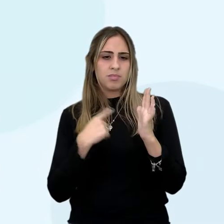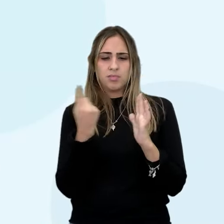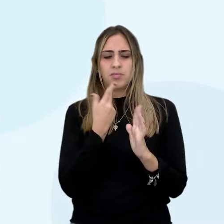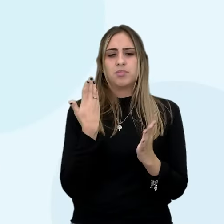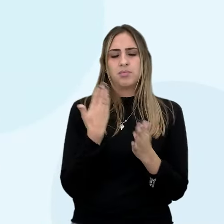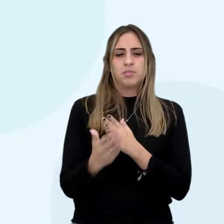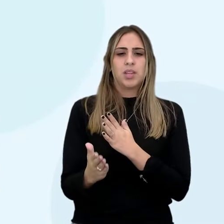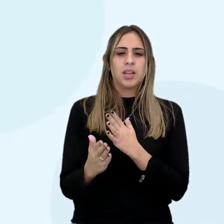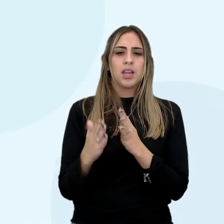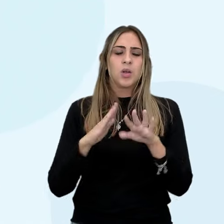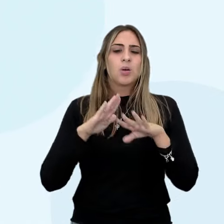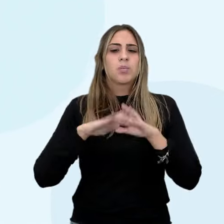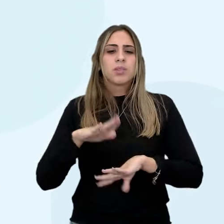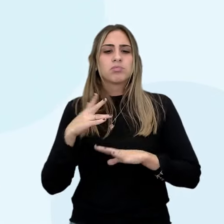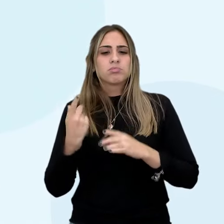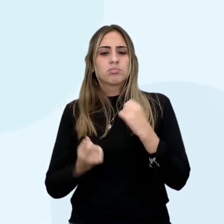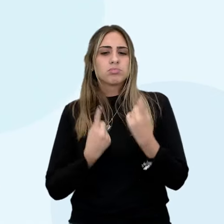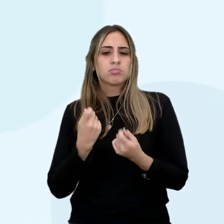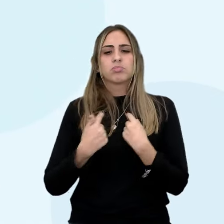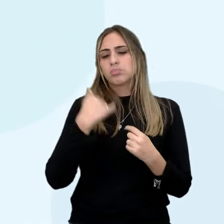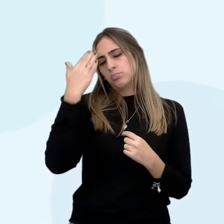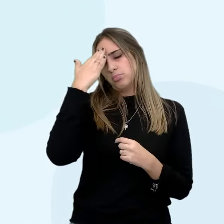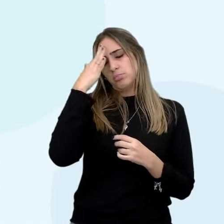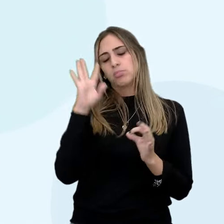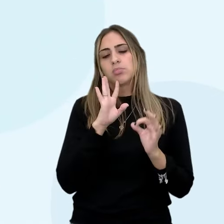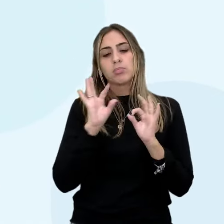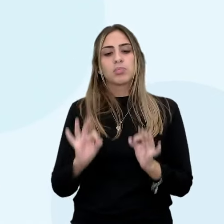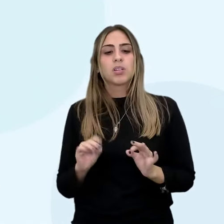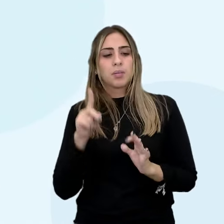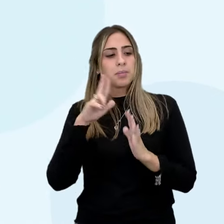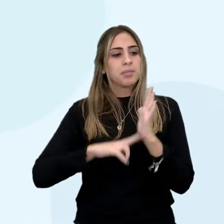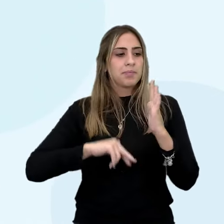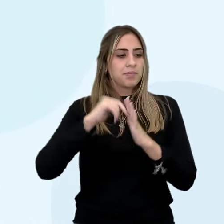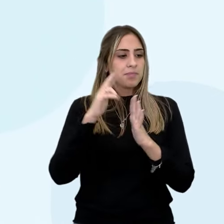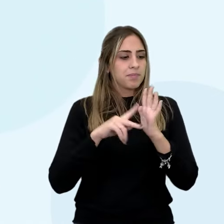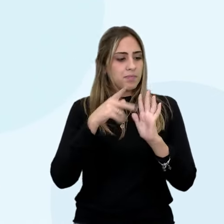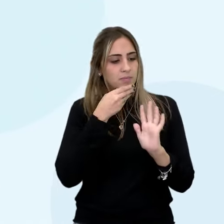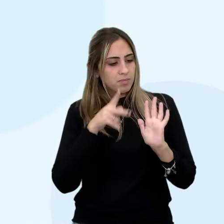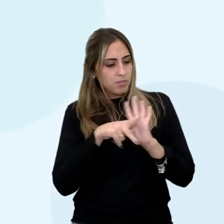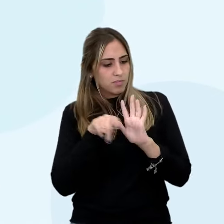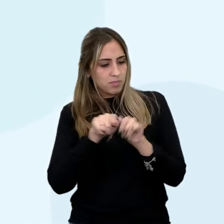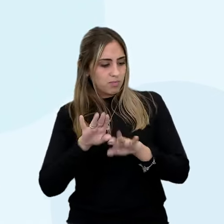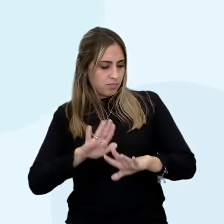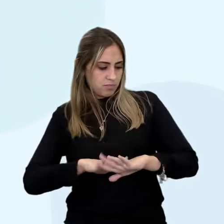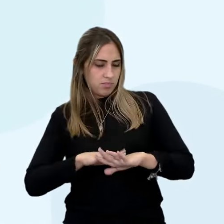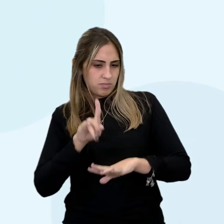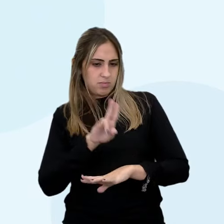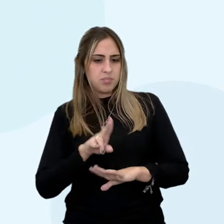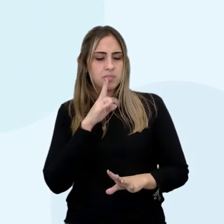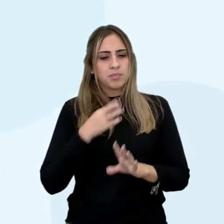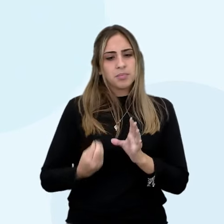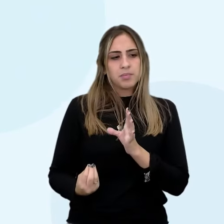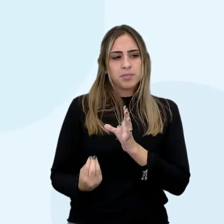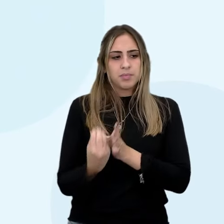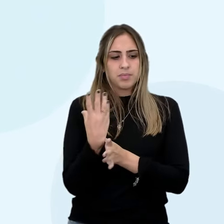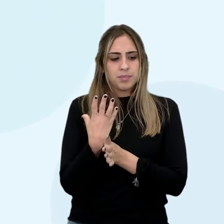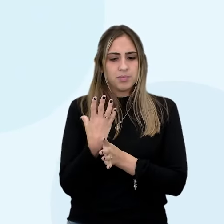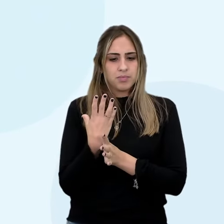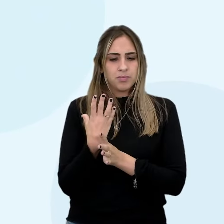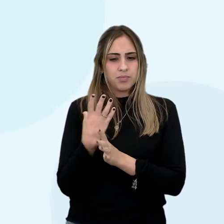perderam algumas gente sabe exatamente qual foi a cintura que os olhos e usou para criar a